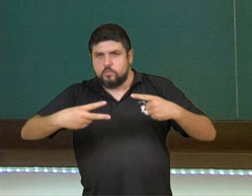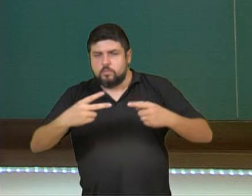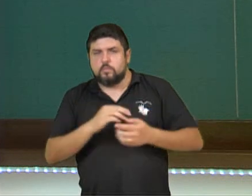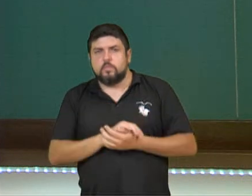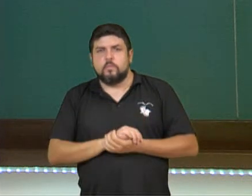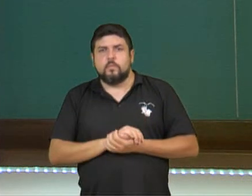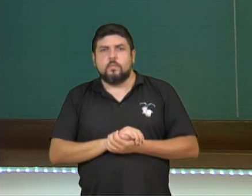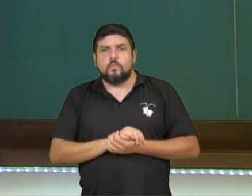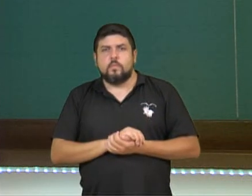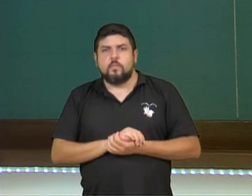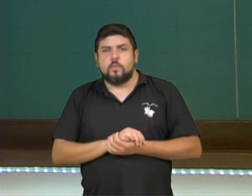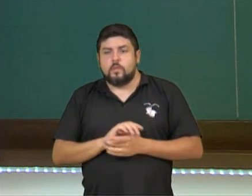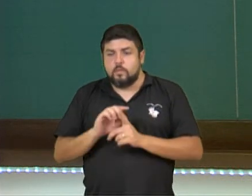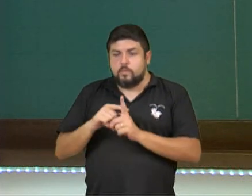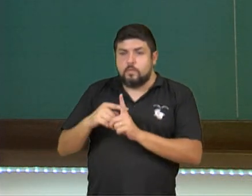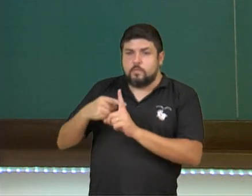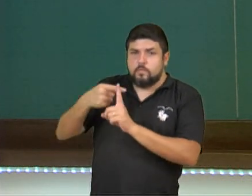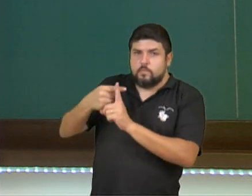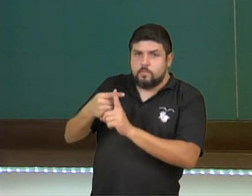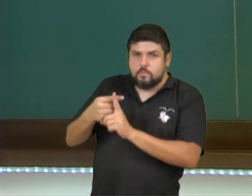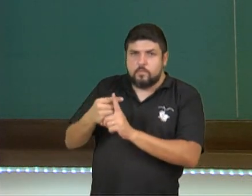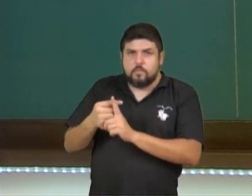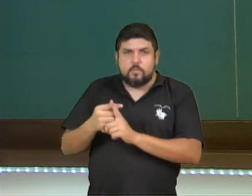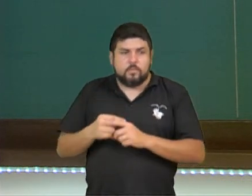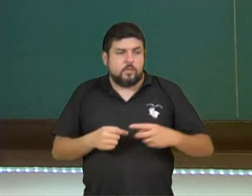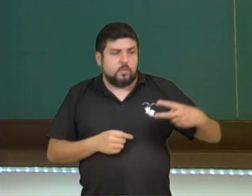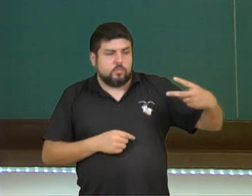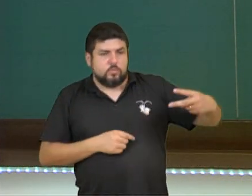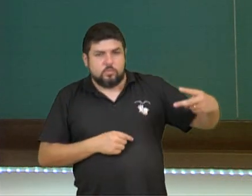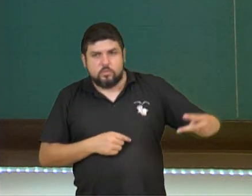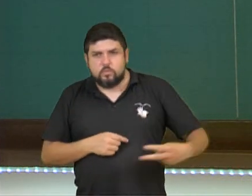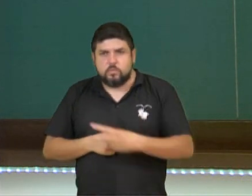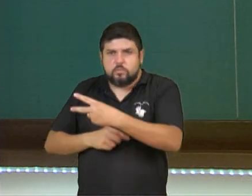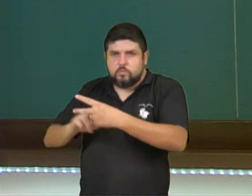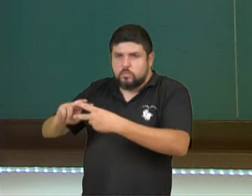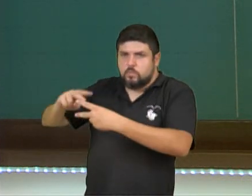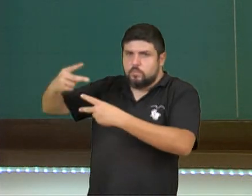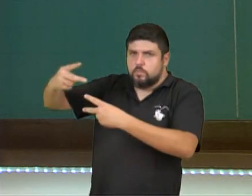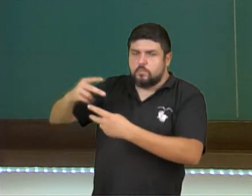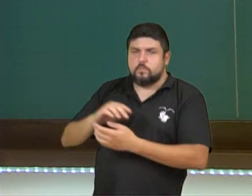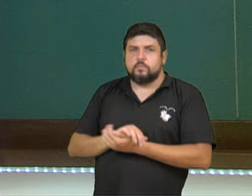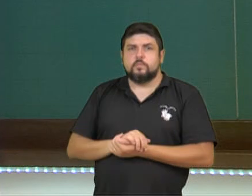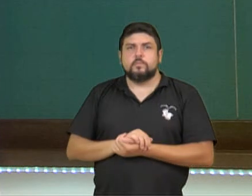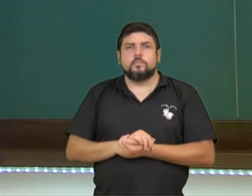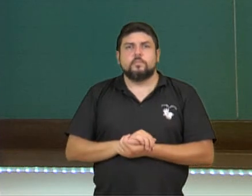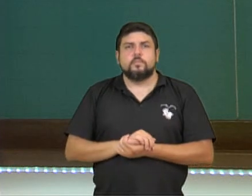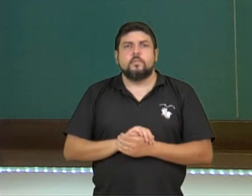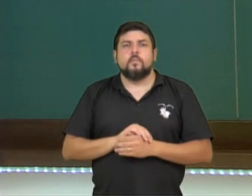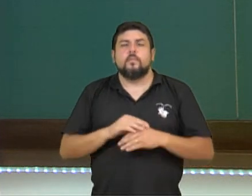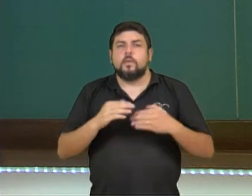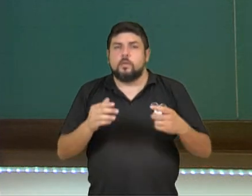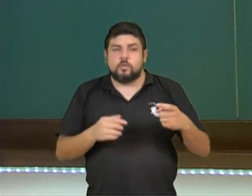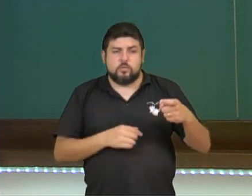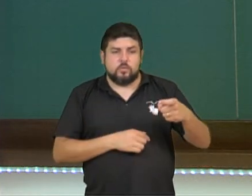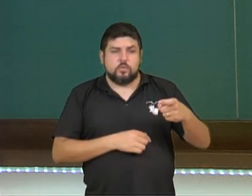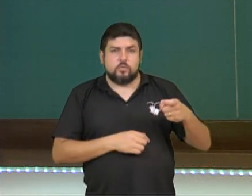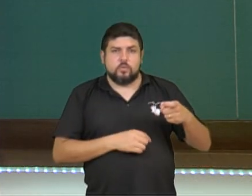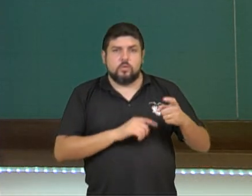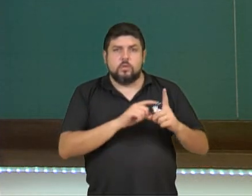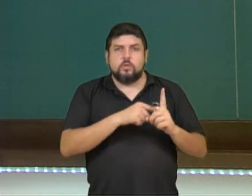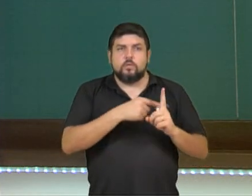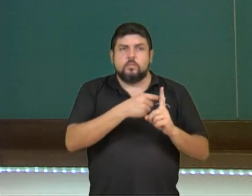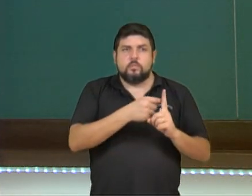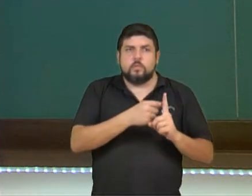o quadrado do segundo termo, ok? O que eu tenho aqui? Eu tenho x mais 4 vezes x mais 4. Eu posso